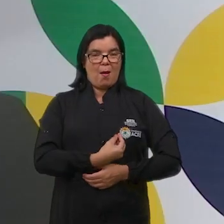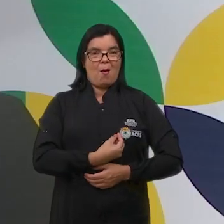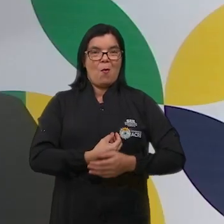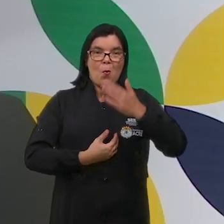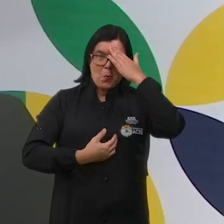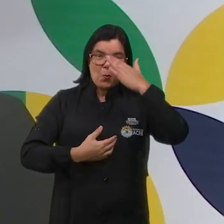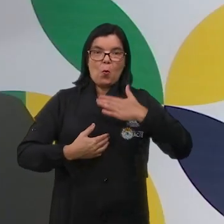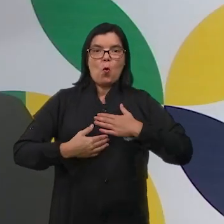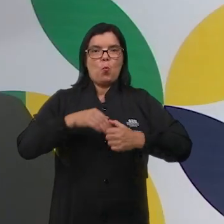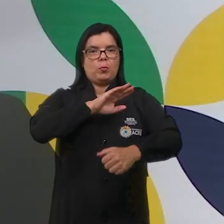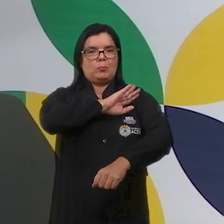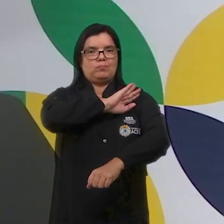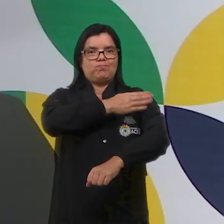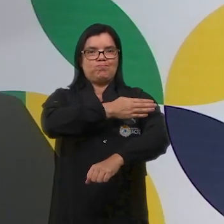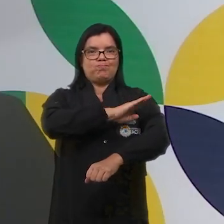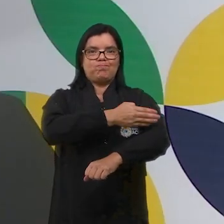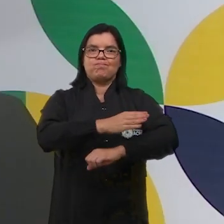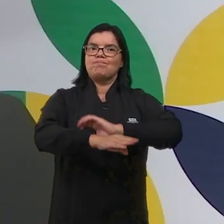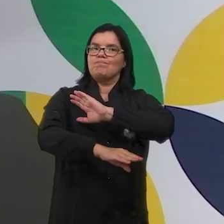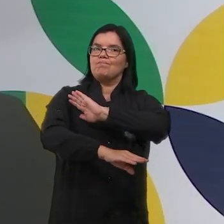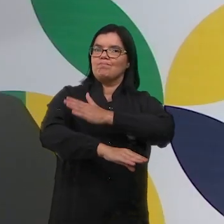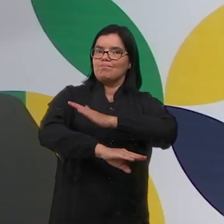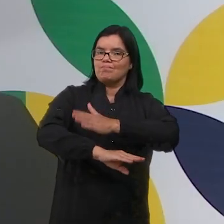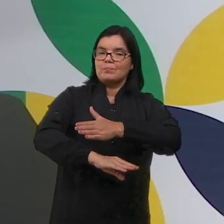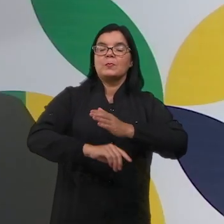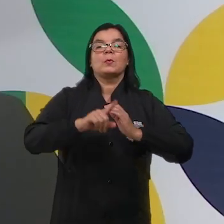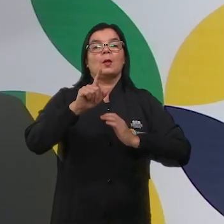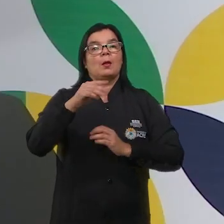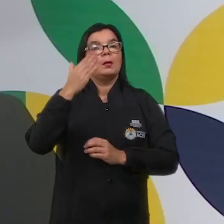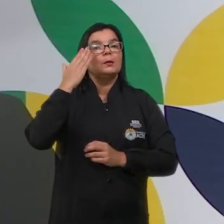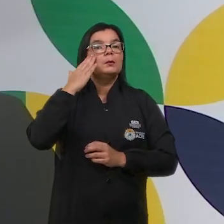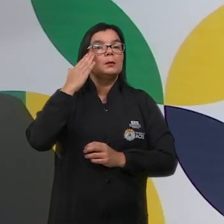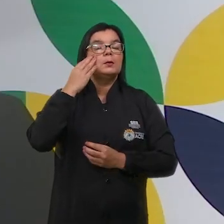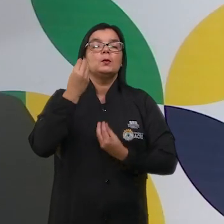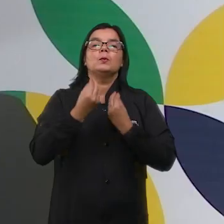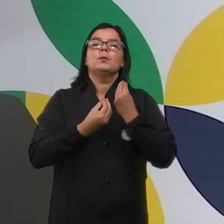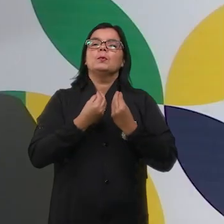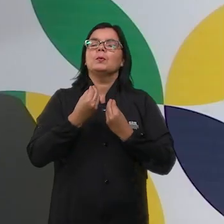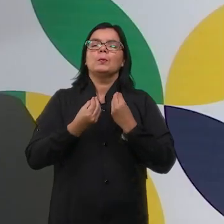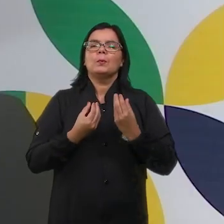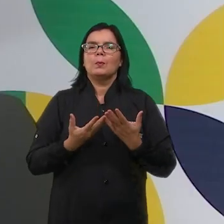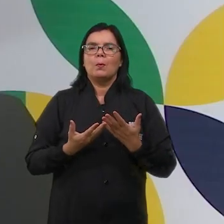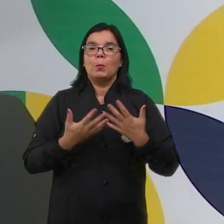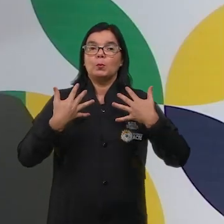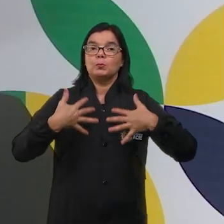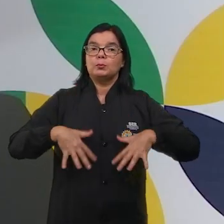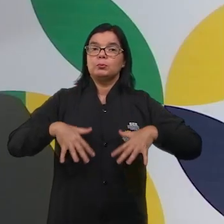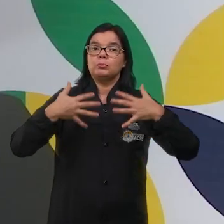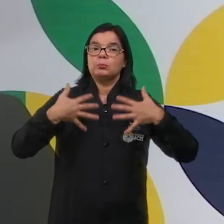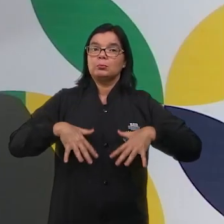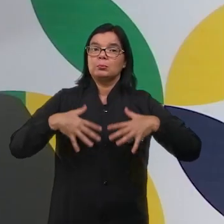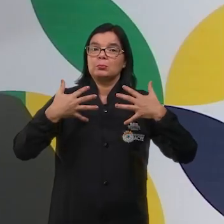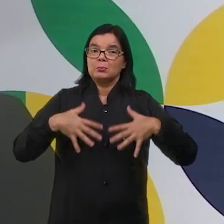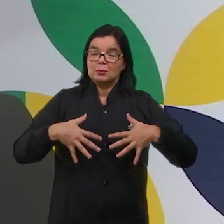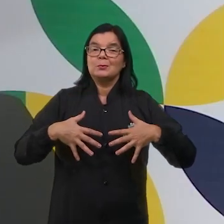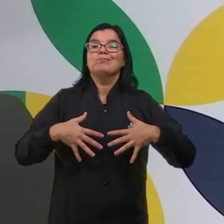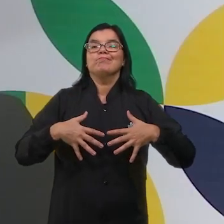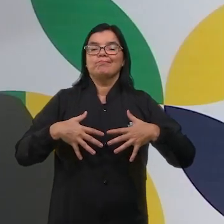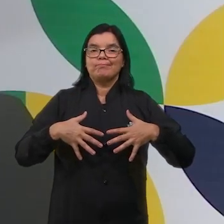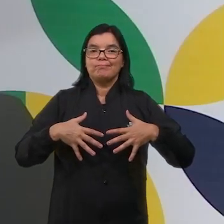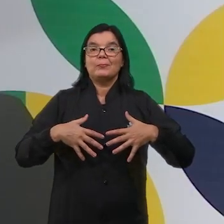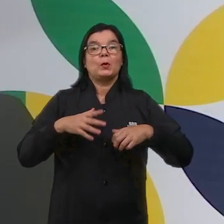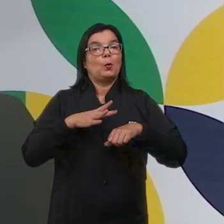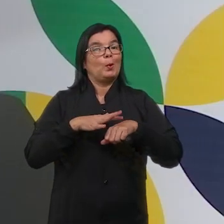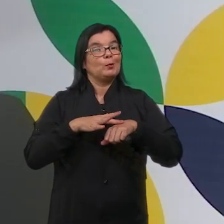de forma geral, acerca dos distúrbios, é entender como um exagero, como uma patologia, uma